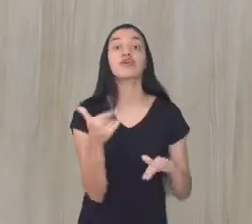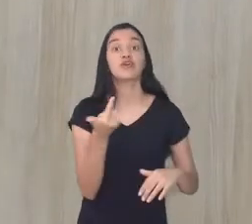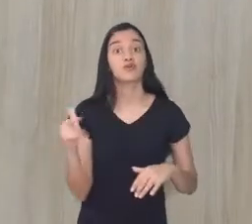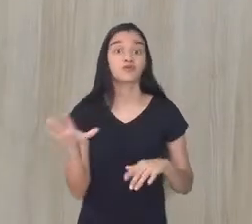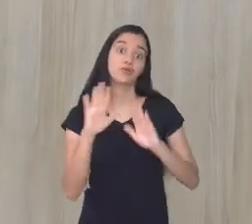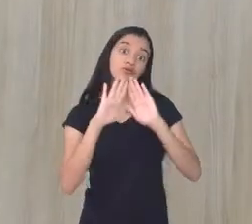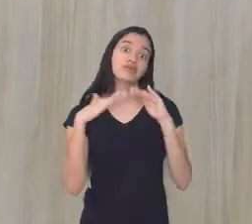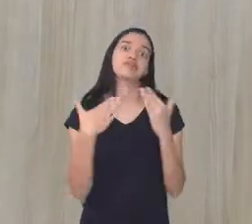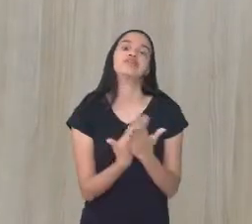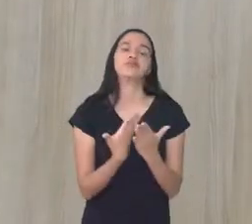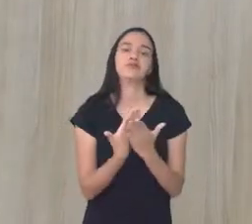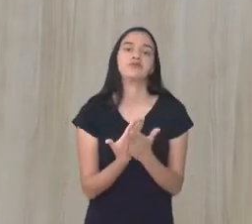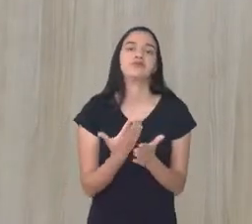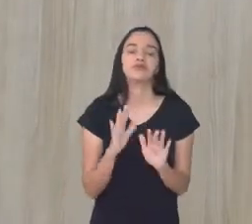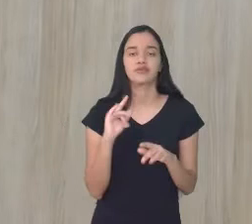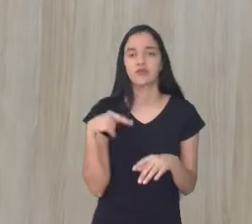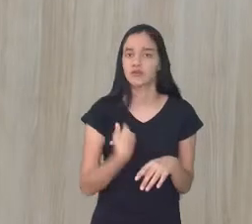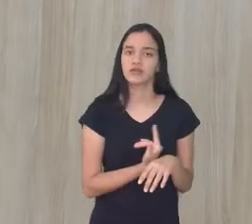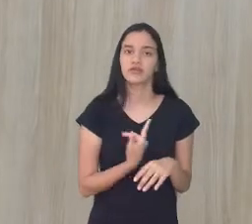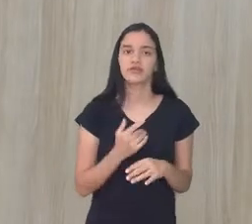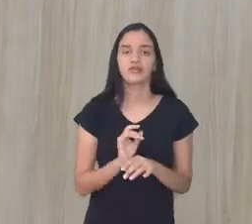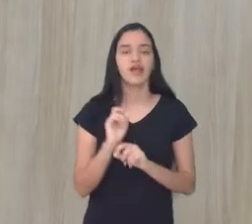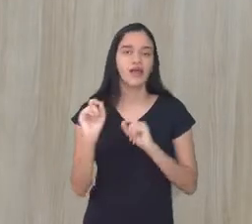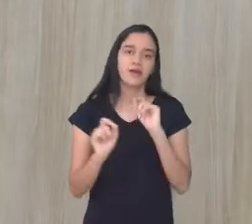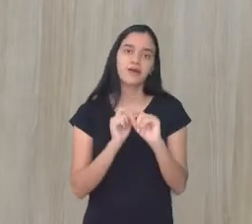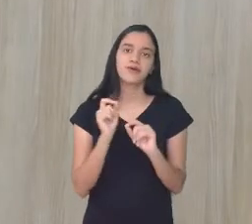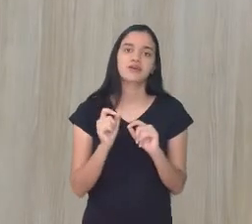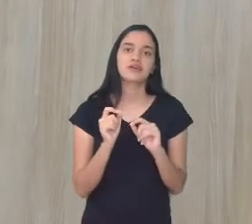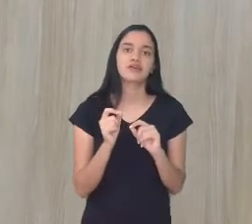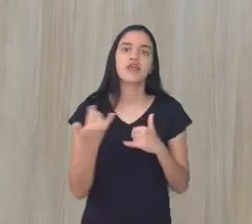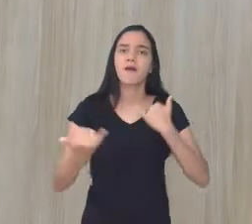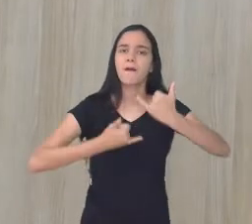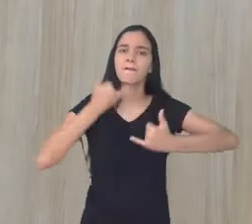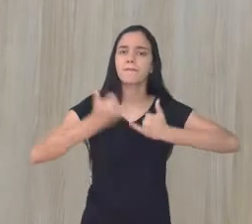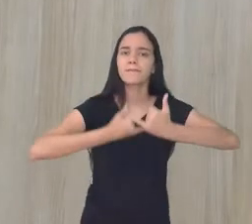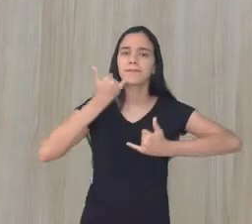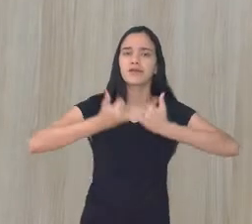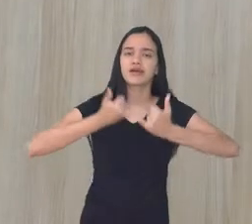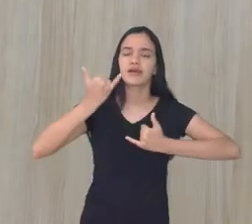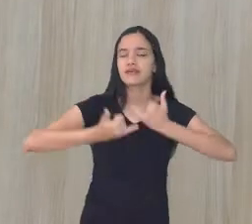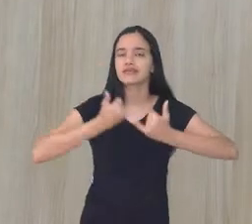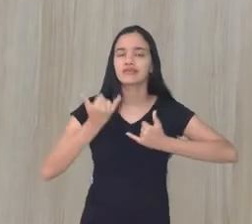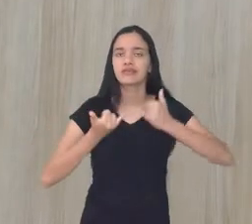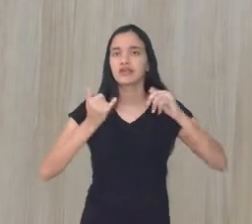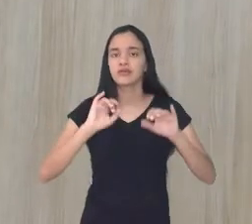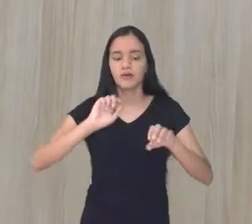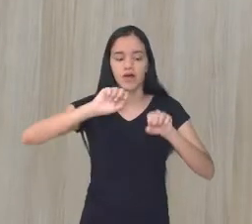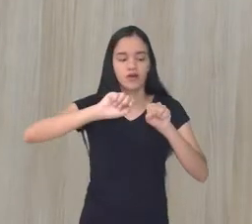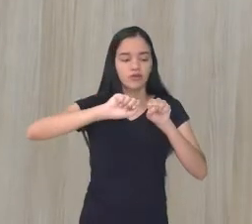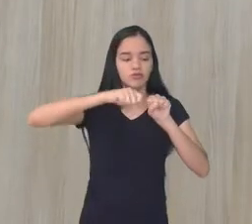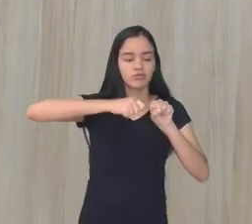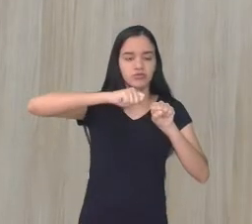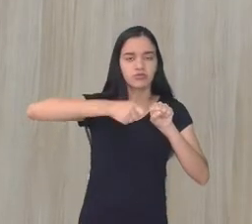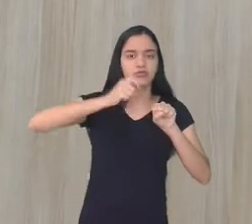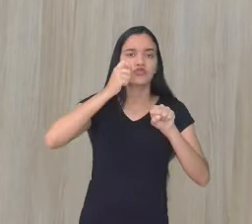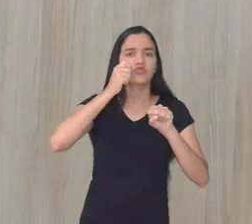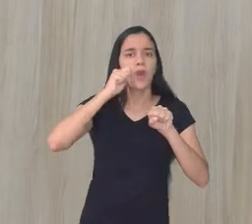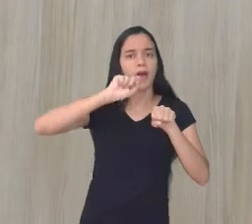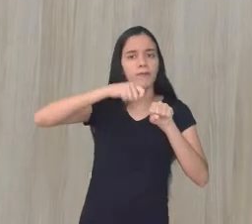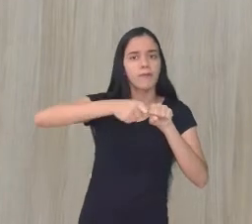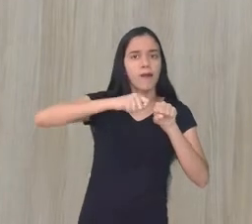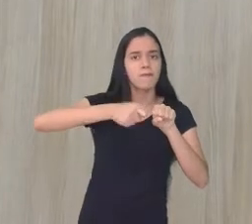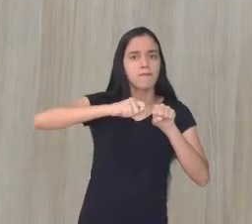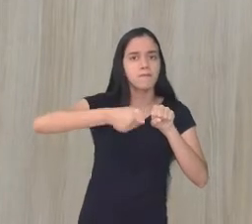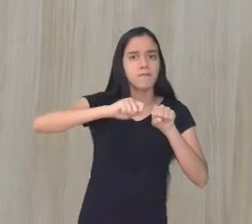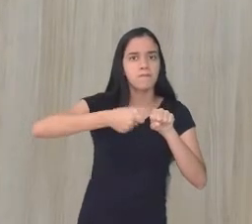outras escolas, né? Não nas nossas, é aquela brincadeirinha de apontar o lápis e o colega está lá atento na aula e o que vem